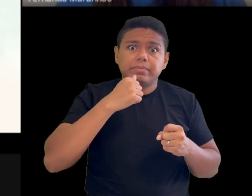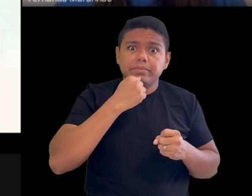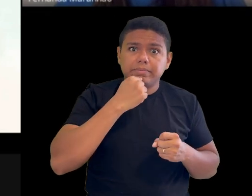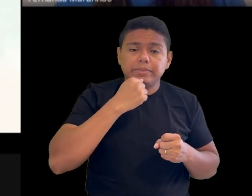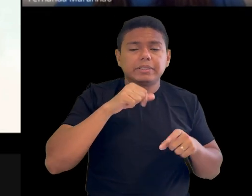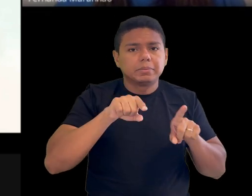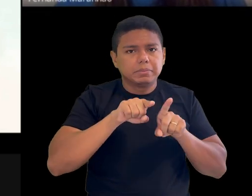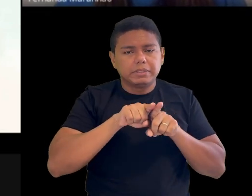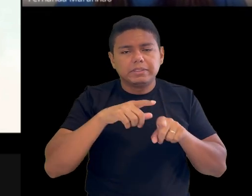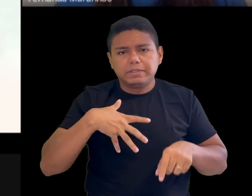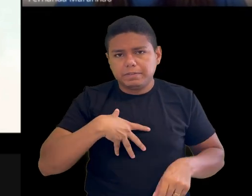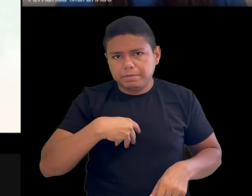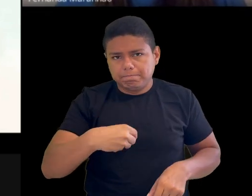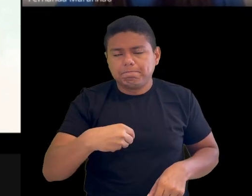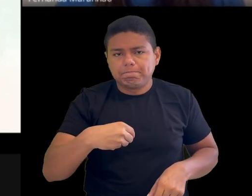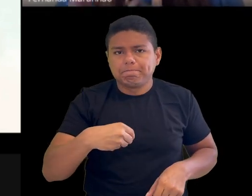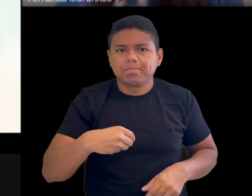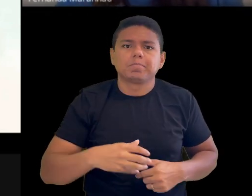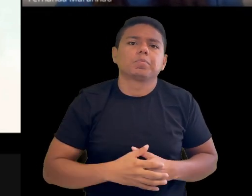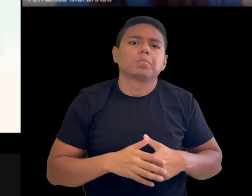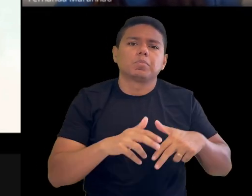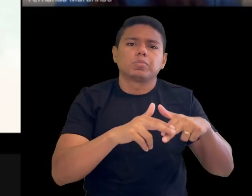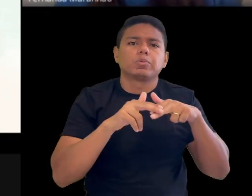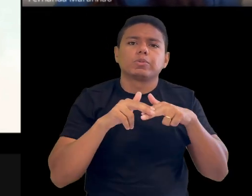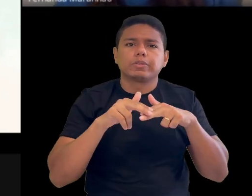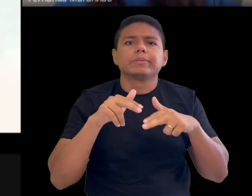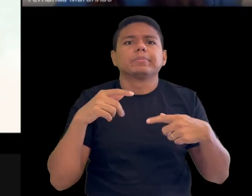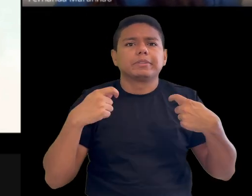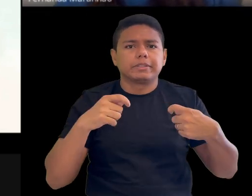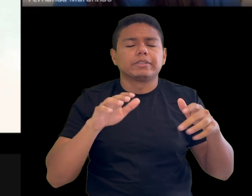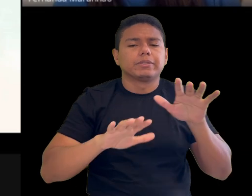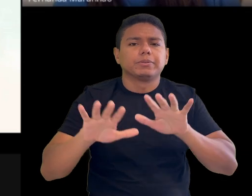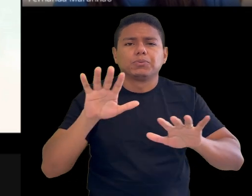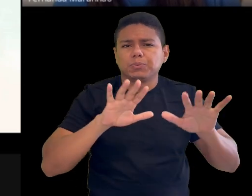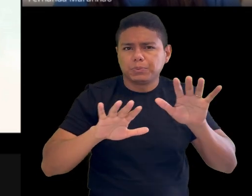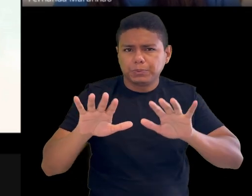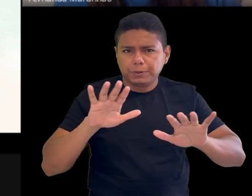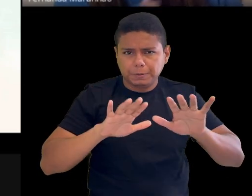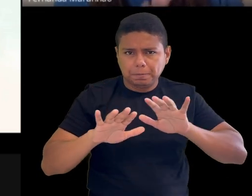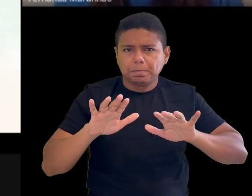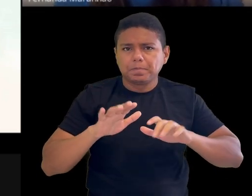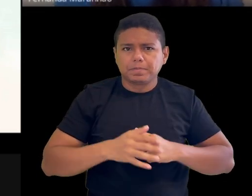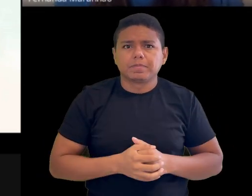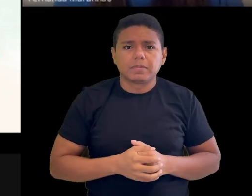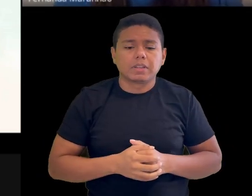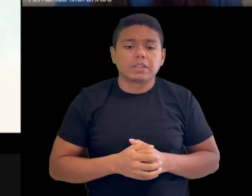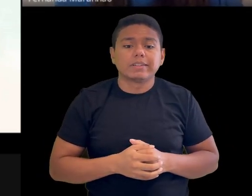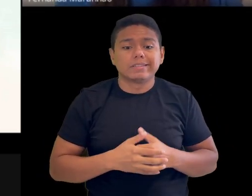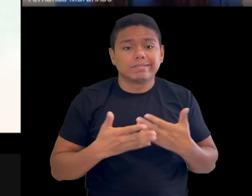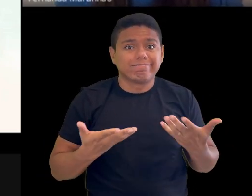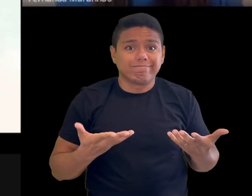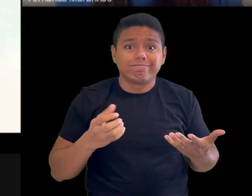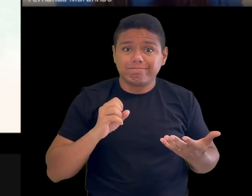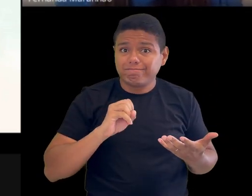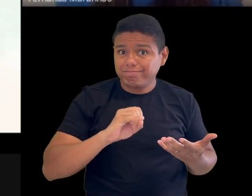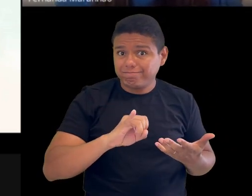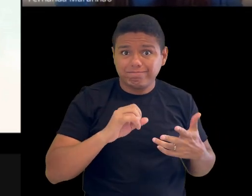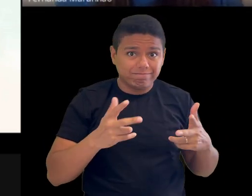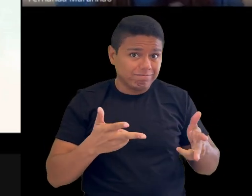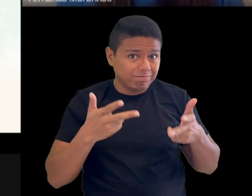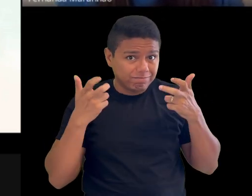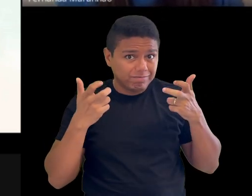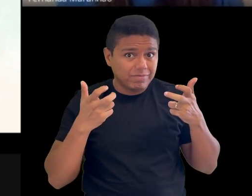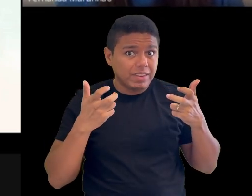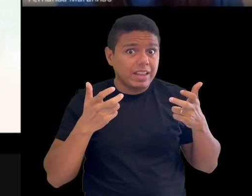da placenta normalmente inserida é a separação intempestiva da placenta implantada no corpo do útero antes do nascimento do feto em